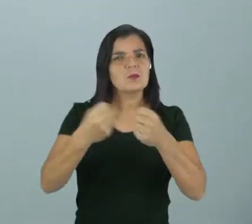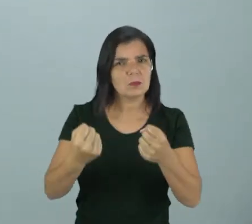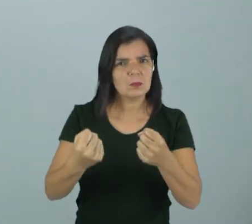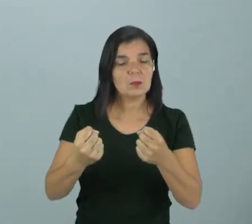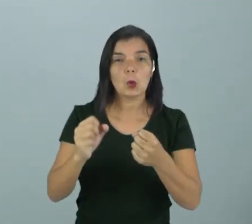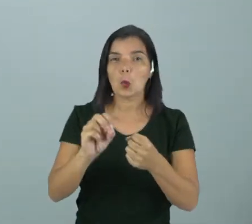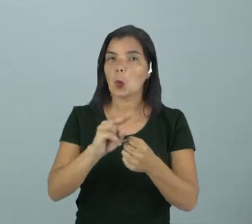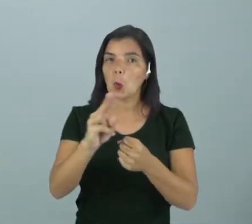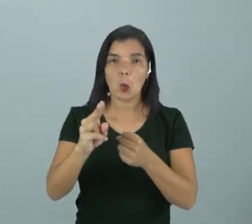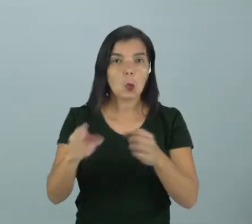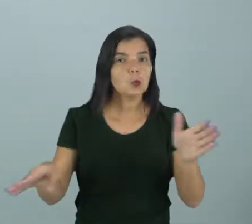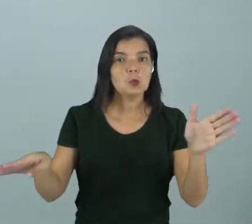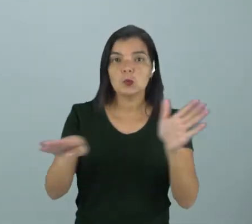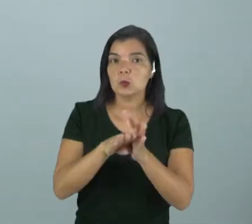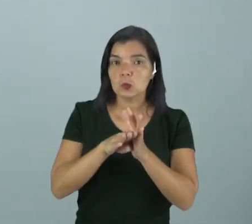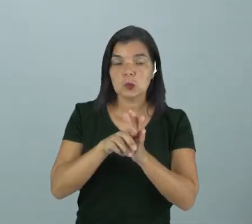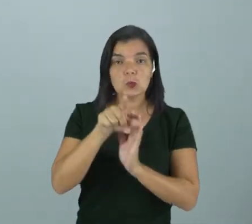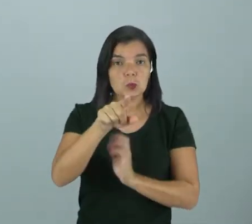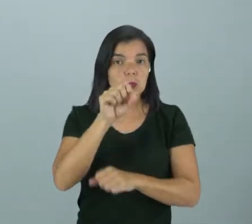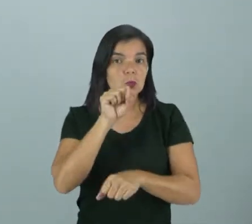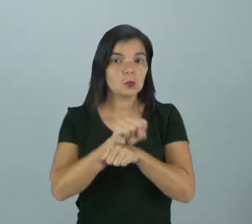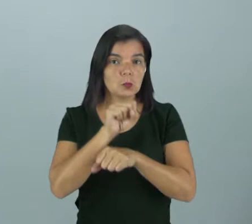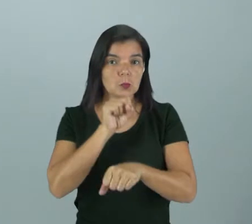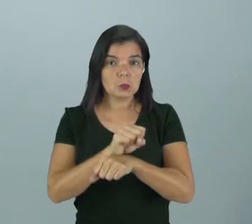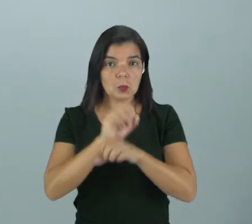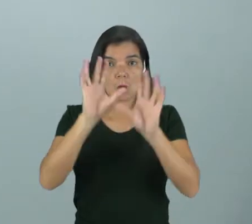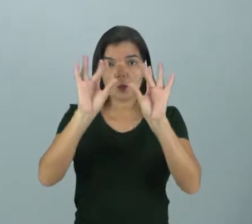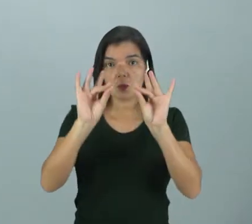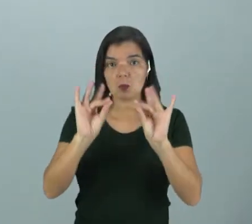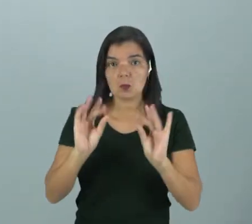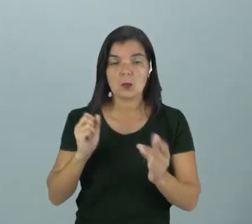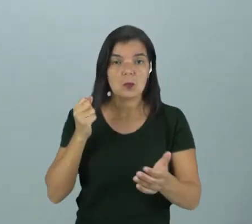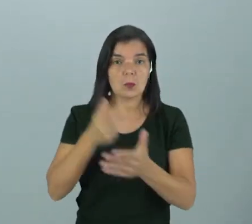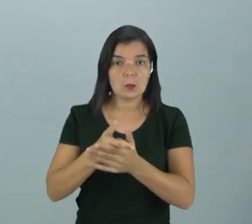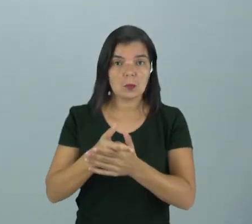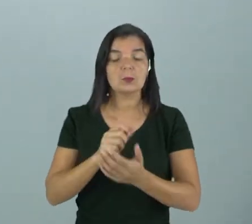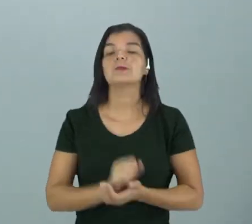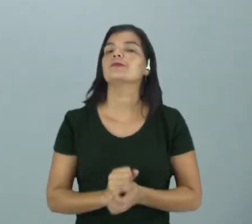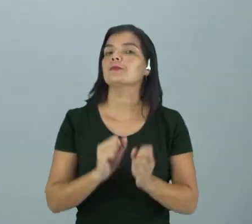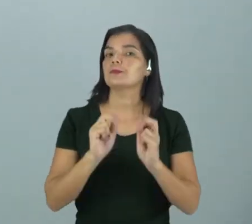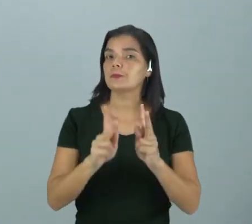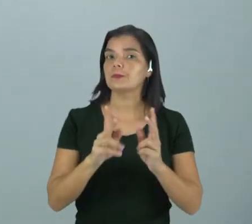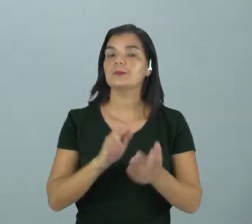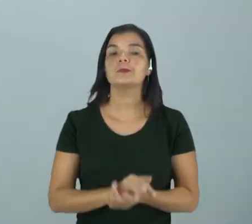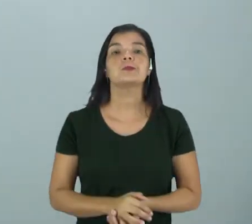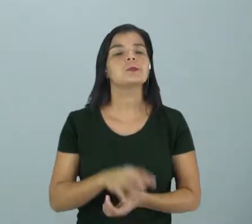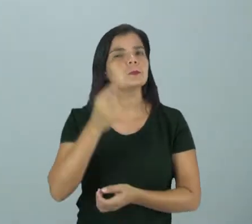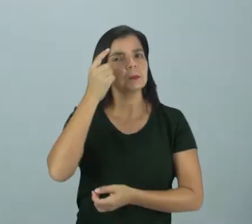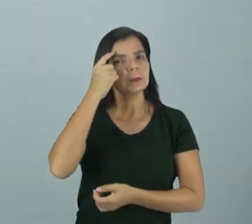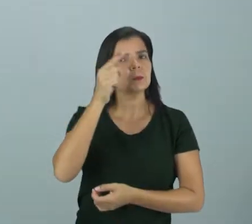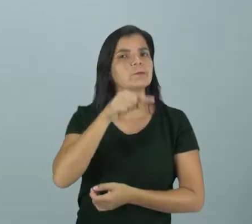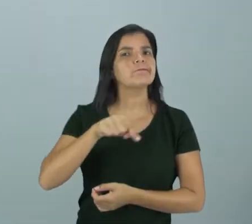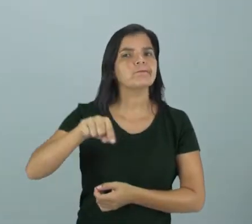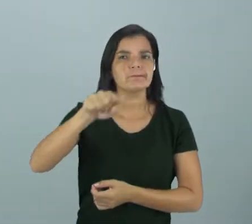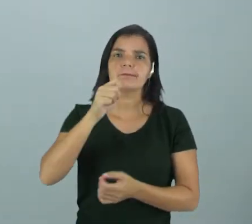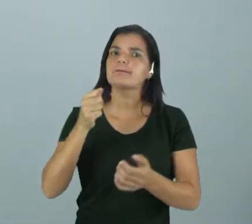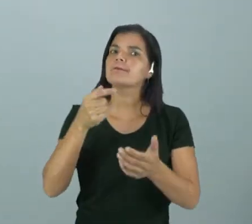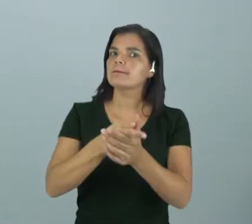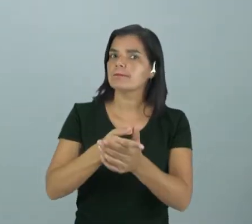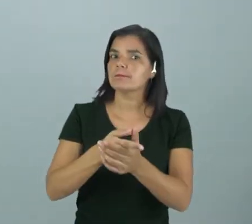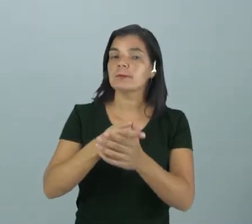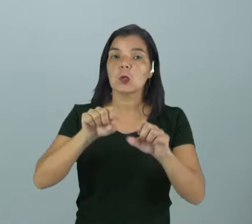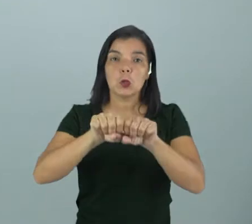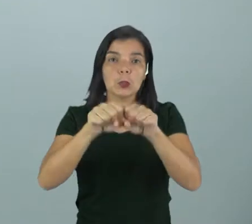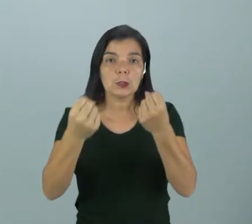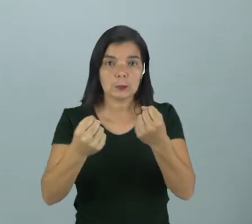danificado ou não veio da forma como estava descrito na compra? Ok, então imagina que você comprou esse objeto e ele